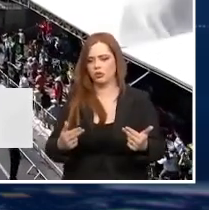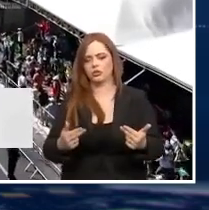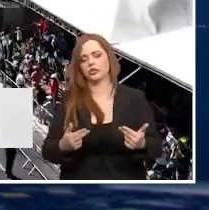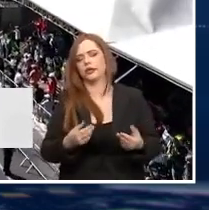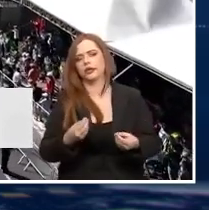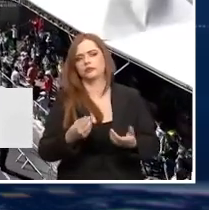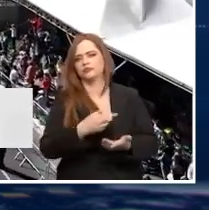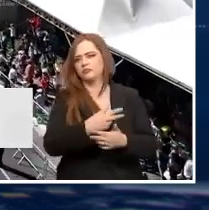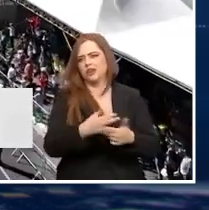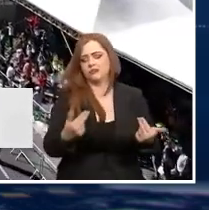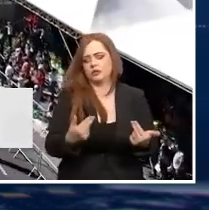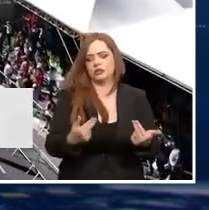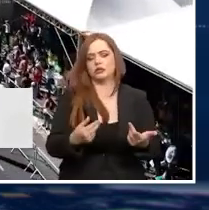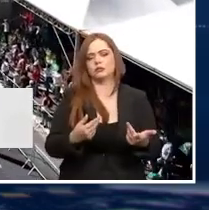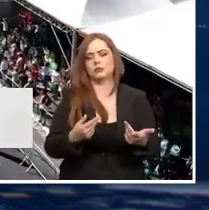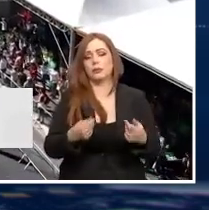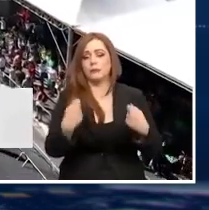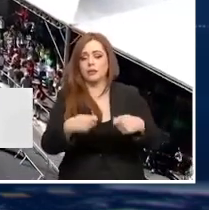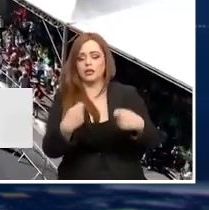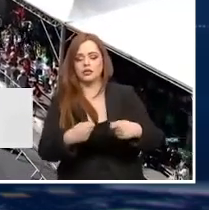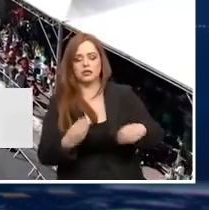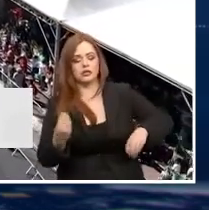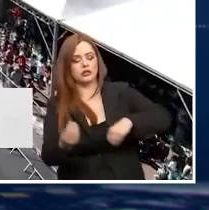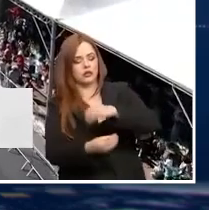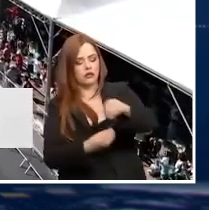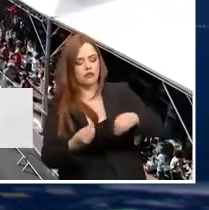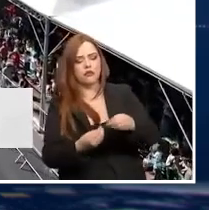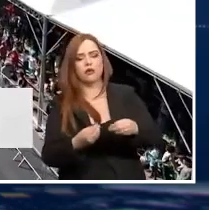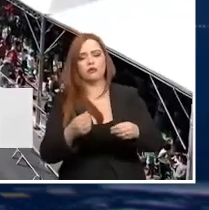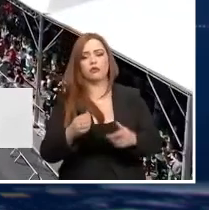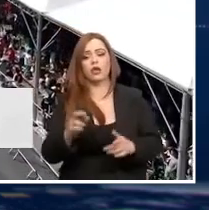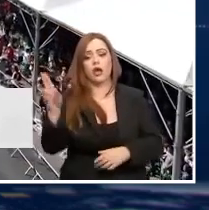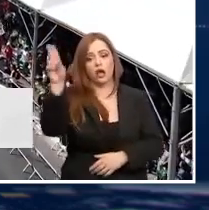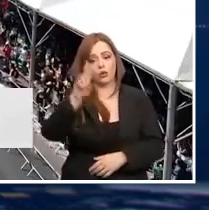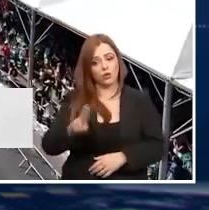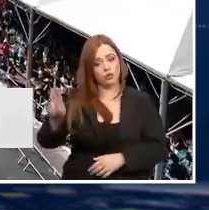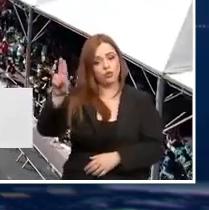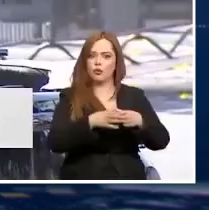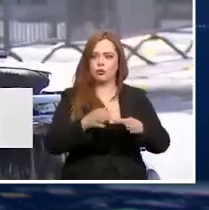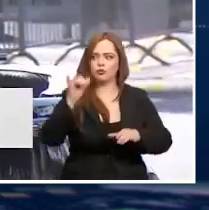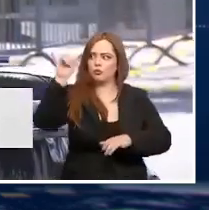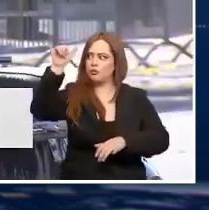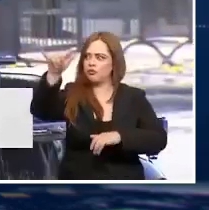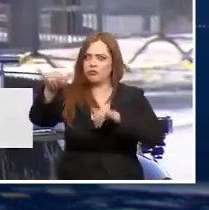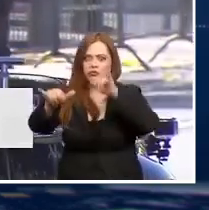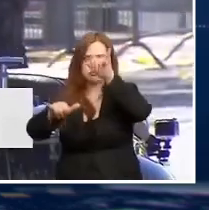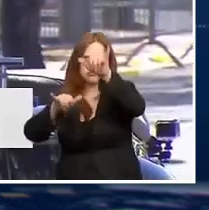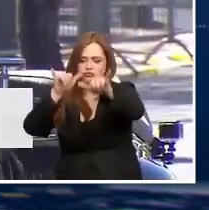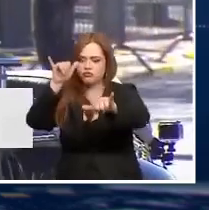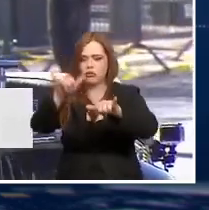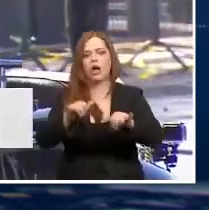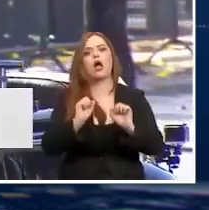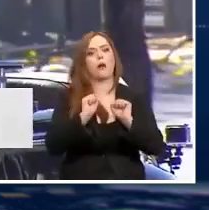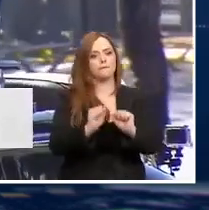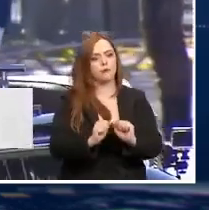O pessoal soltando os tanques, soltando aquela fumaça preta. Não, isso aí foi outra data. Foi outra data.